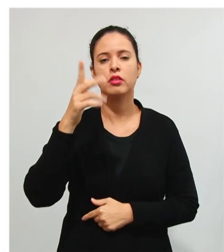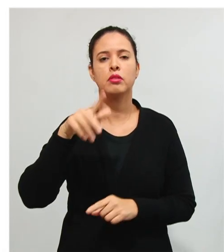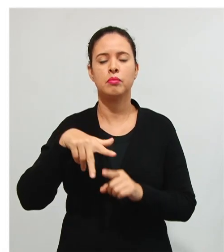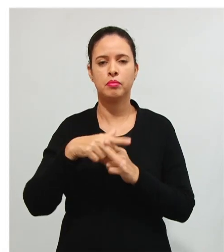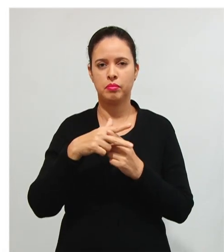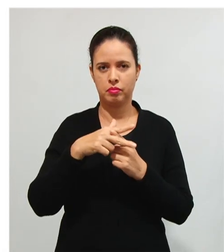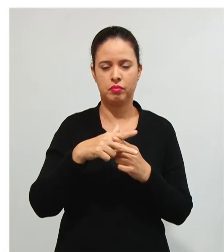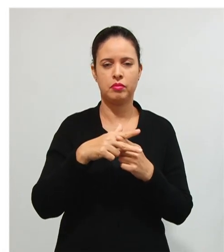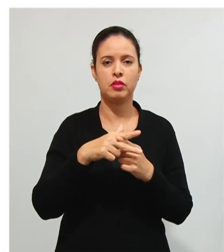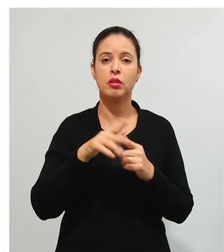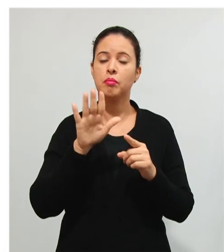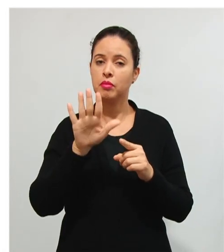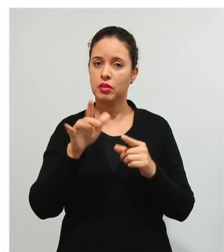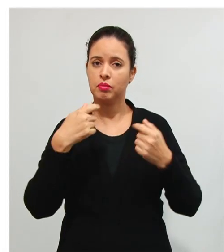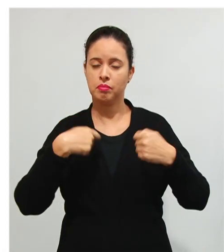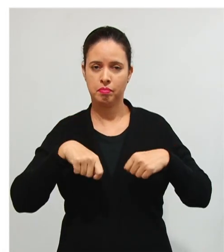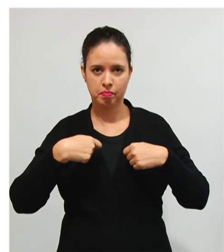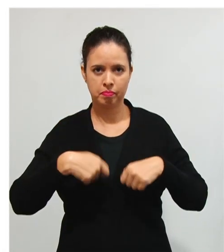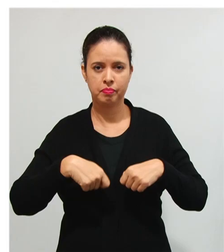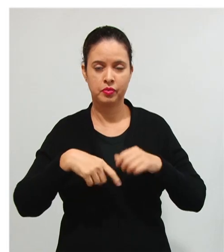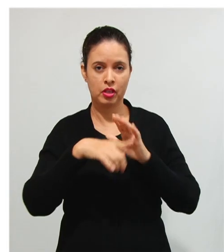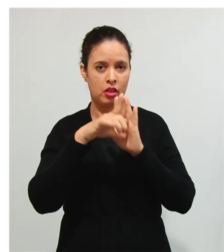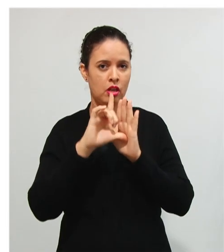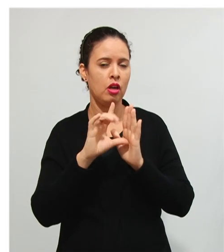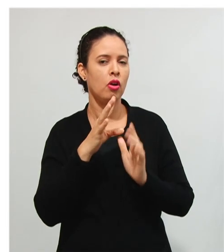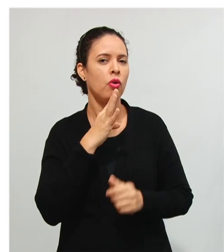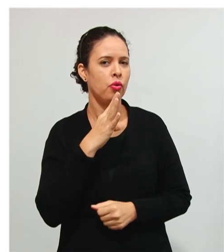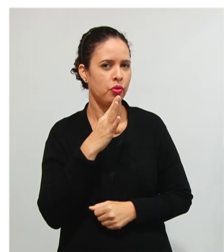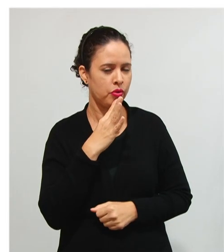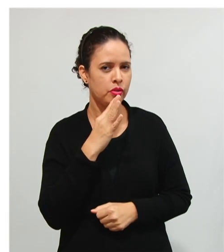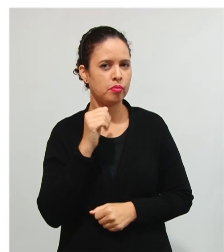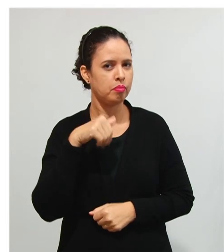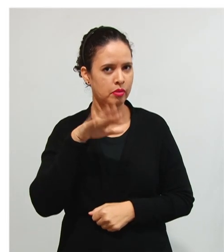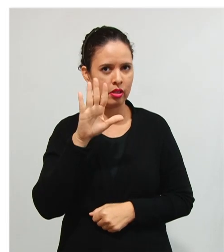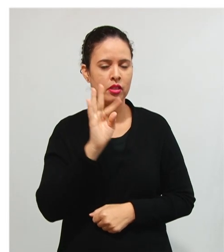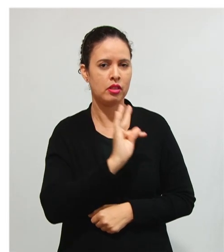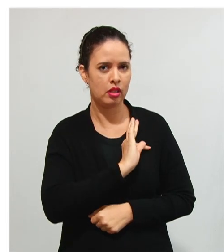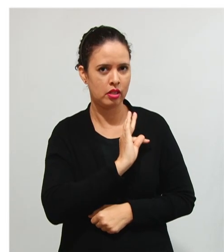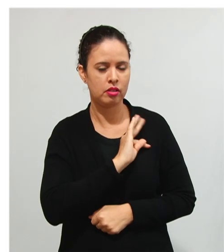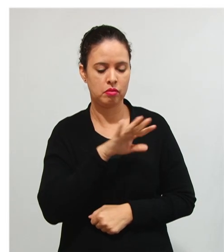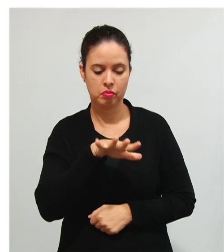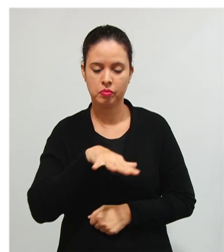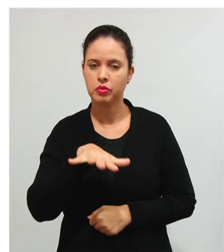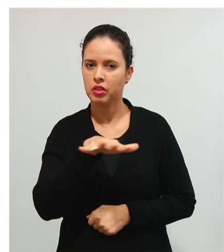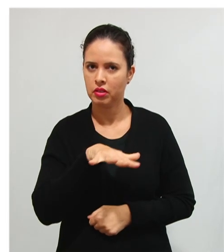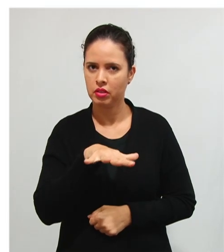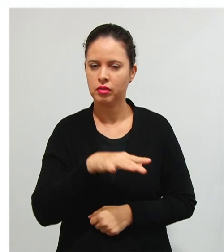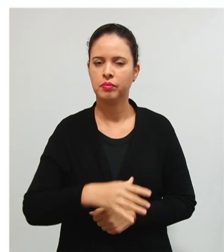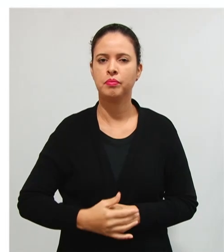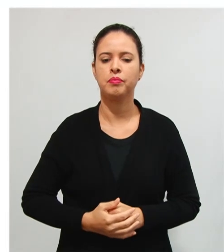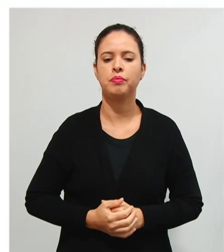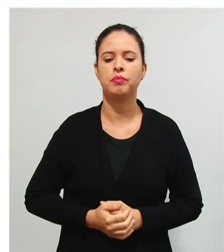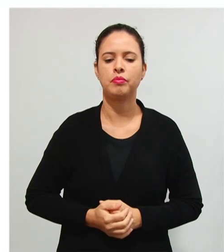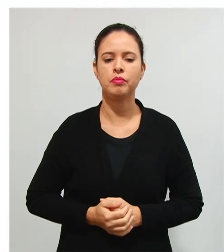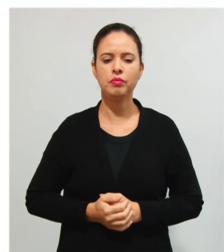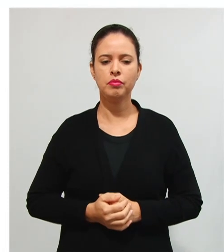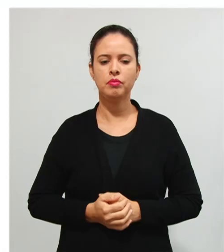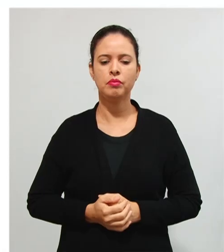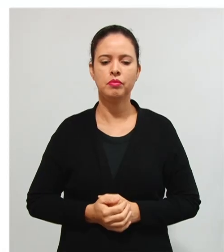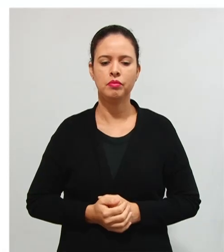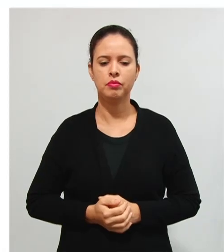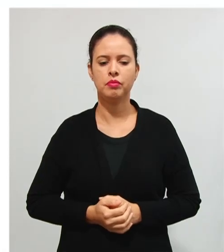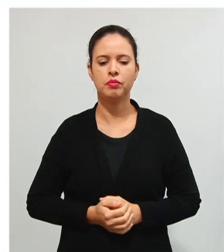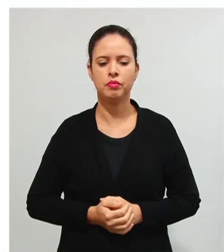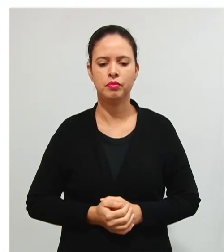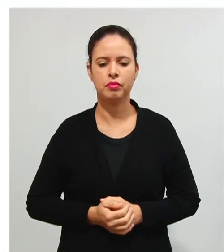que para usar essas ferramentas você já precisa de um conhecimento um pouco mais técnico do assunto. Uma das alternativas,